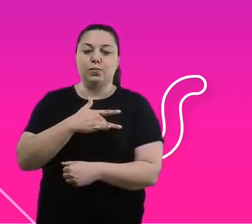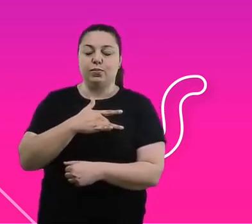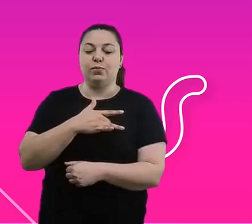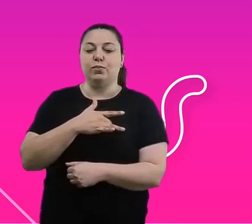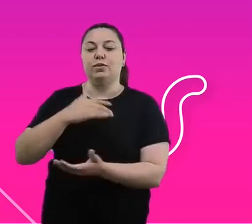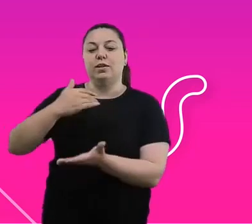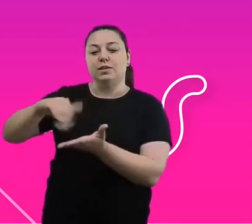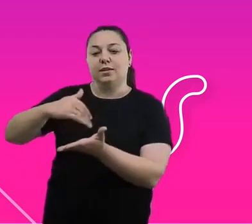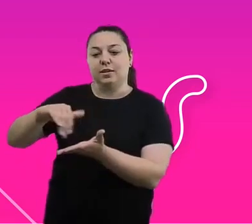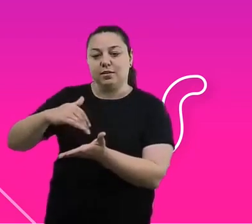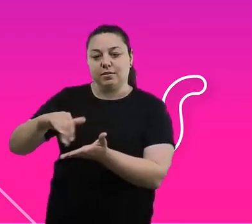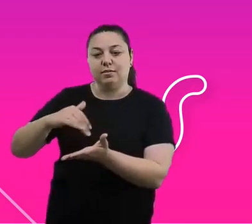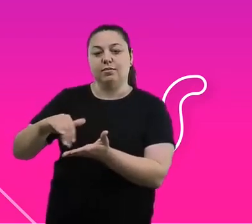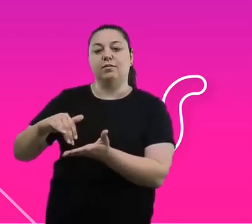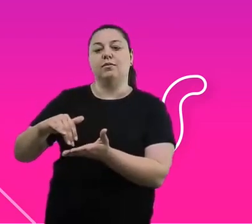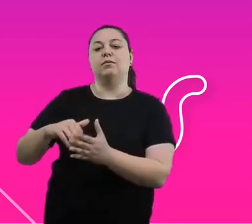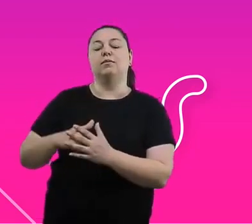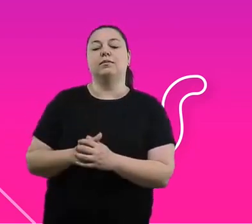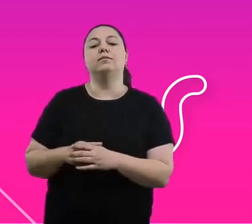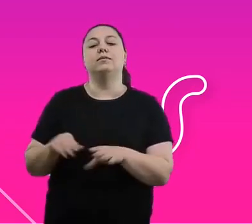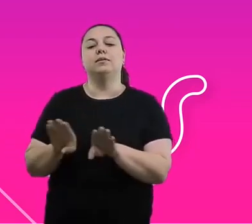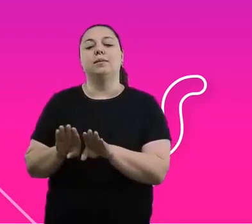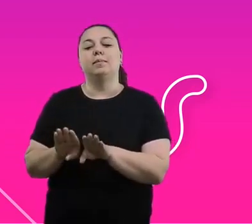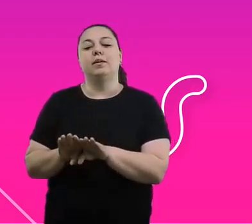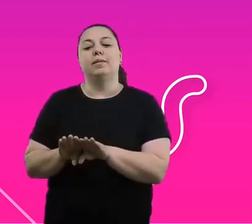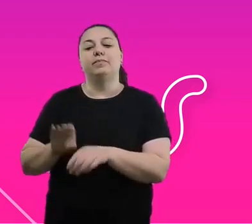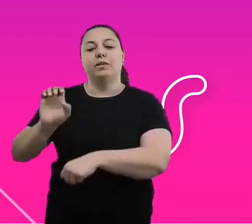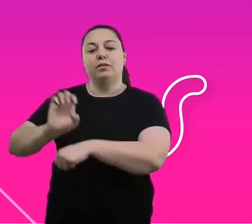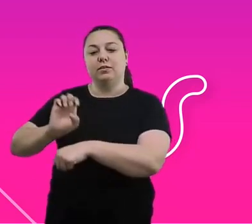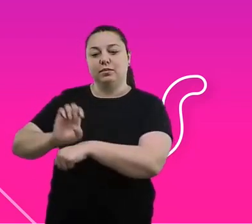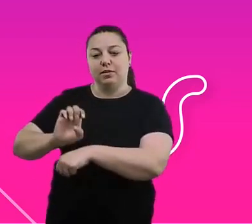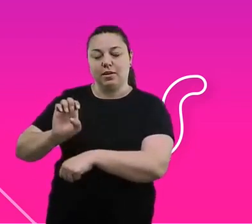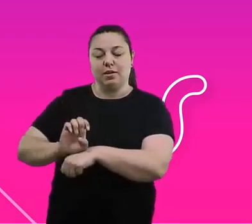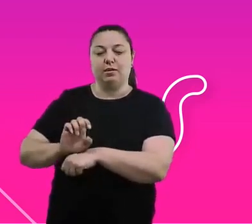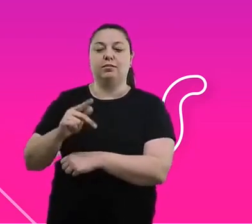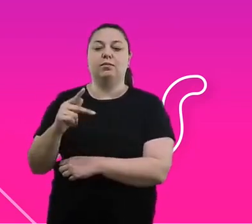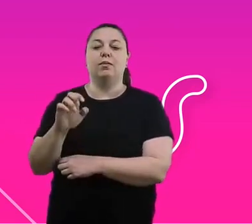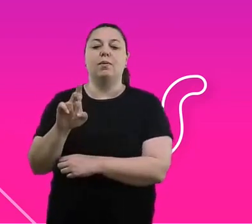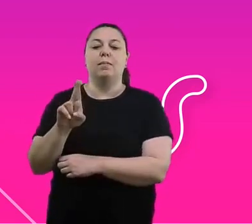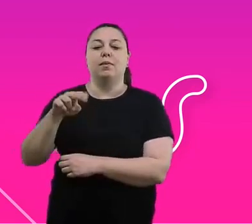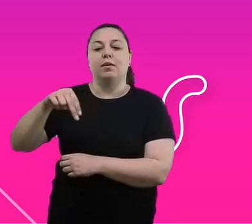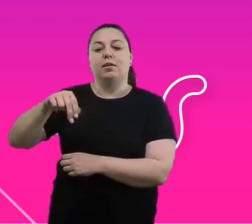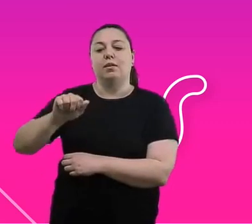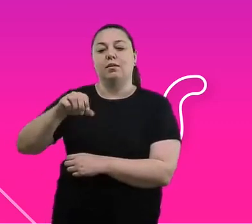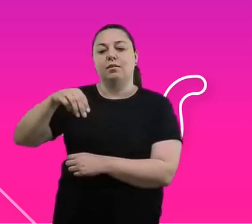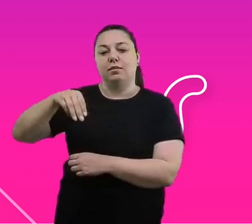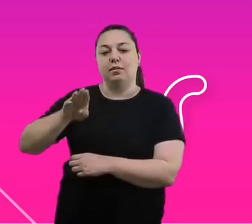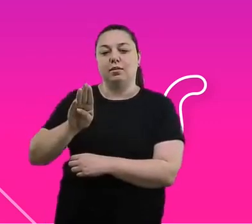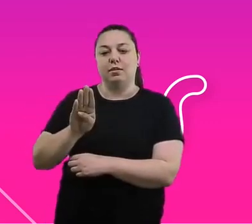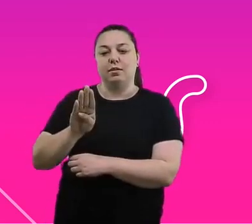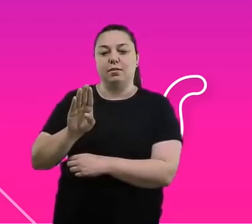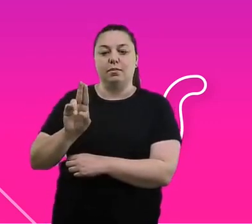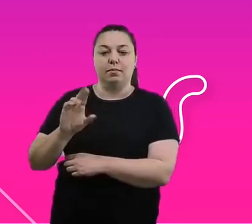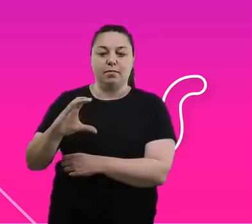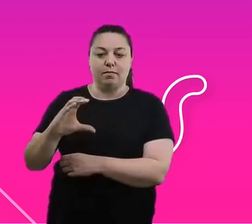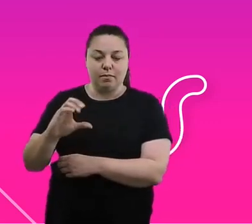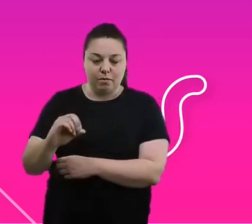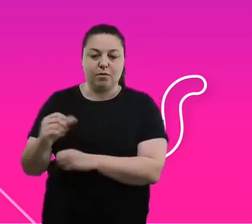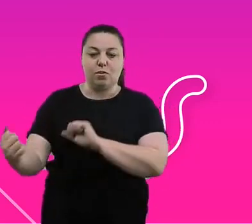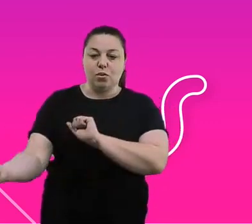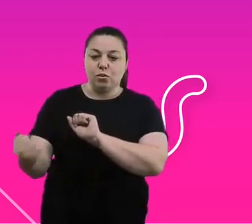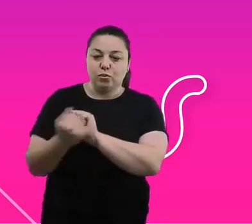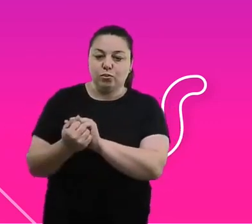planejamento naquilo, vocês viram que a sequência toda meio que fluiu, né? Mesmo batendo cabeça, mesmo tendo problemas no meio do caminho, eu sei que fluíram por quê? Porque